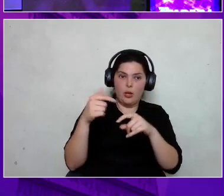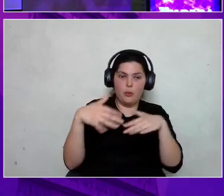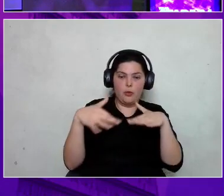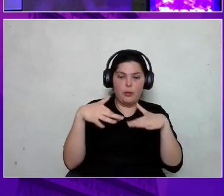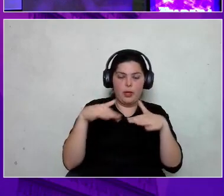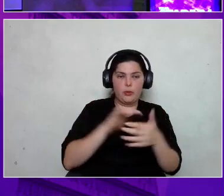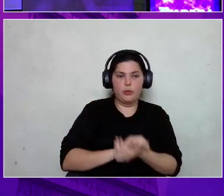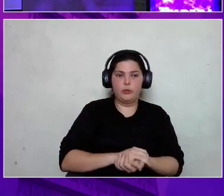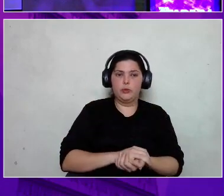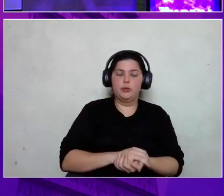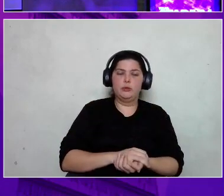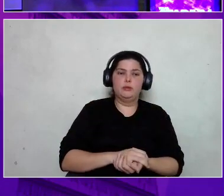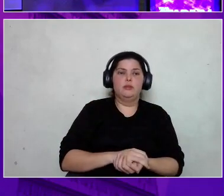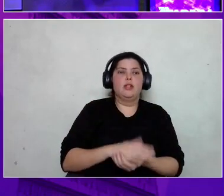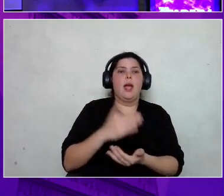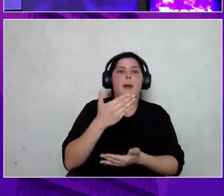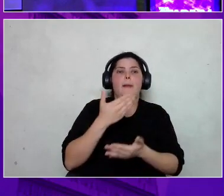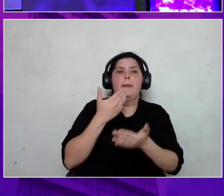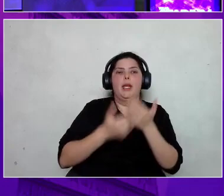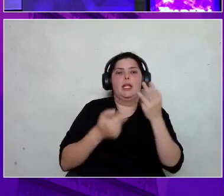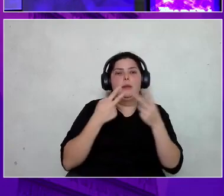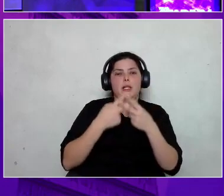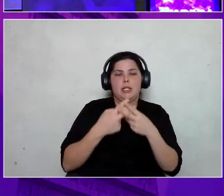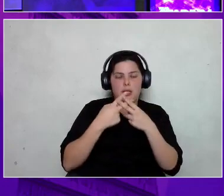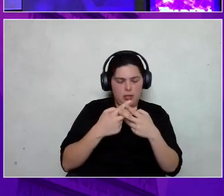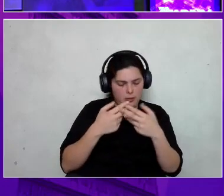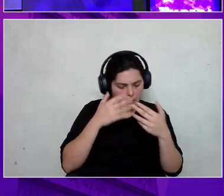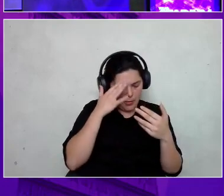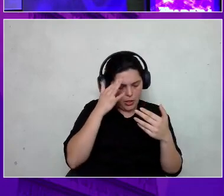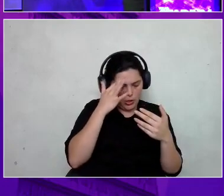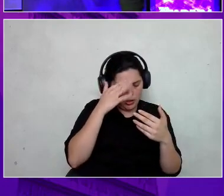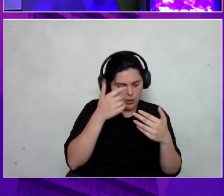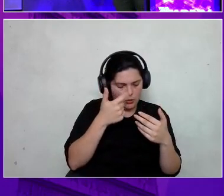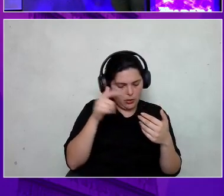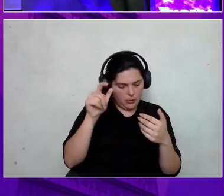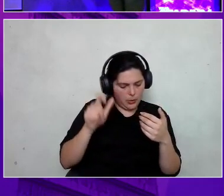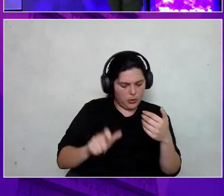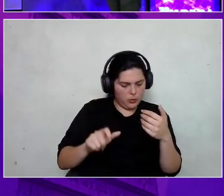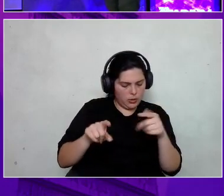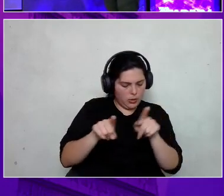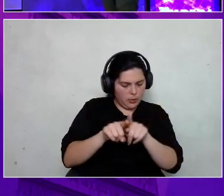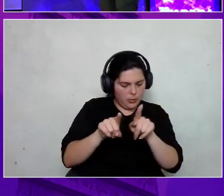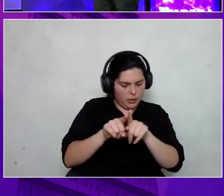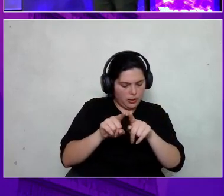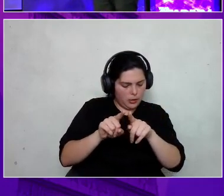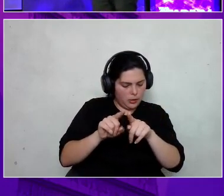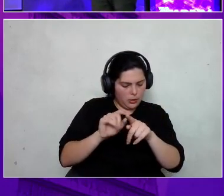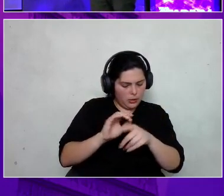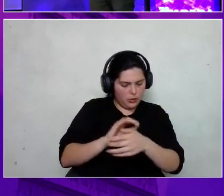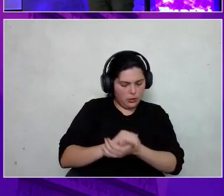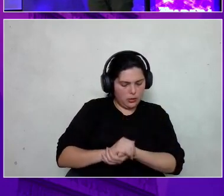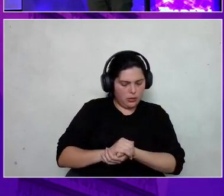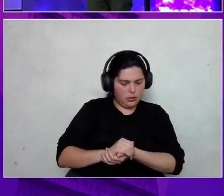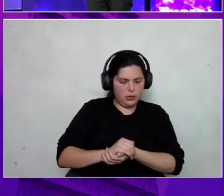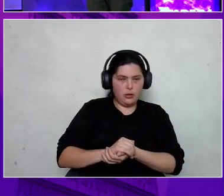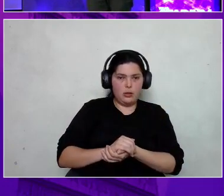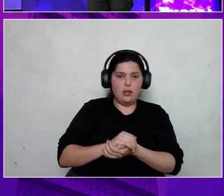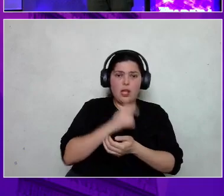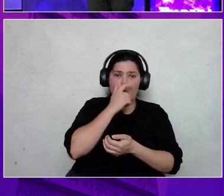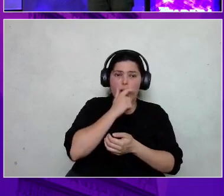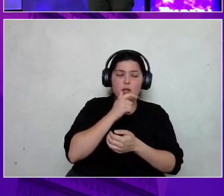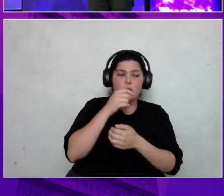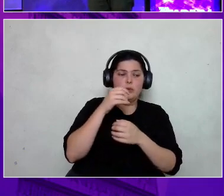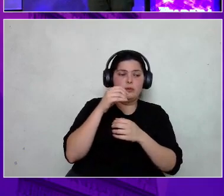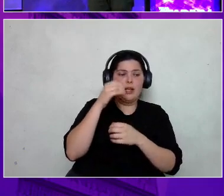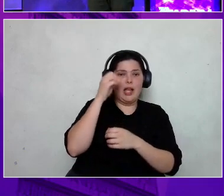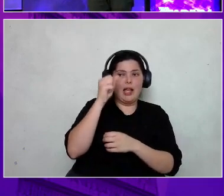perda de paciência gigante, imagina para alguém com uma necessidade específica. Ou então, novamente, o caso de Asperger, a pessoa vai lendo, vai lendo,